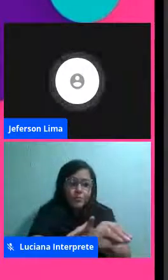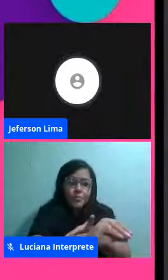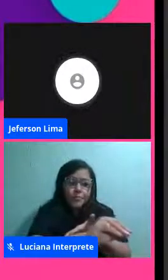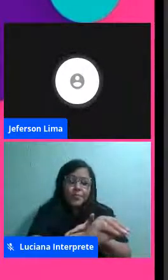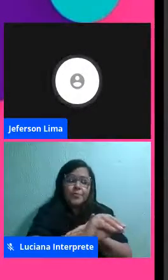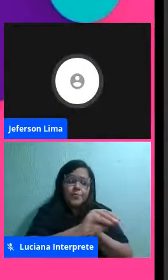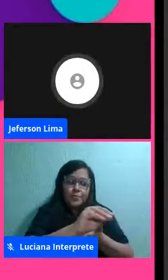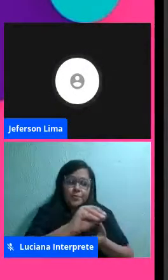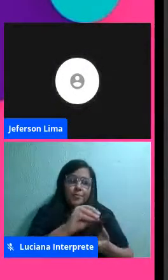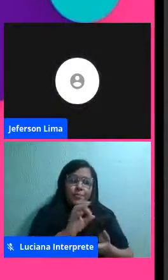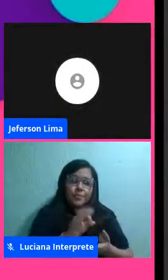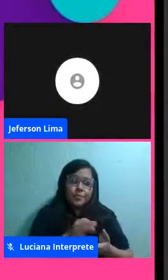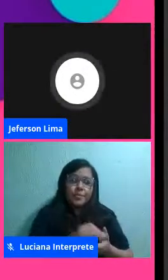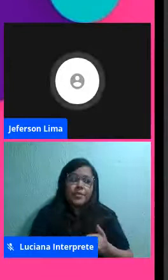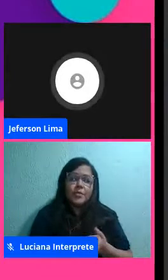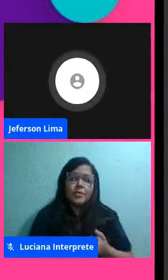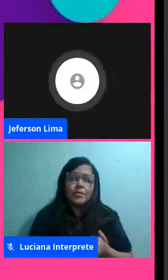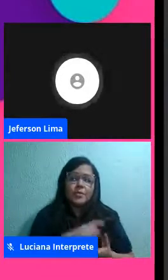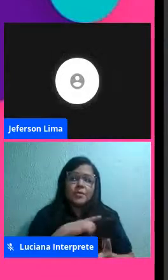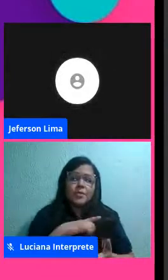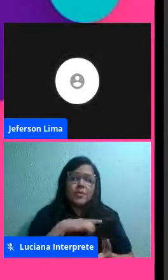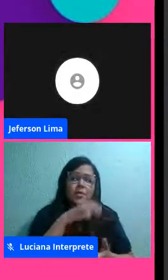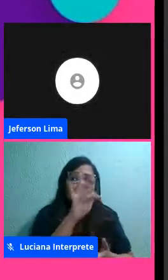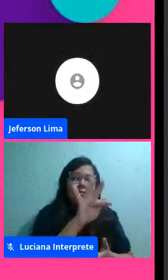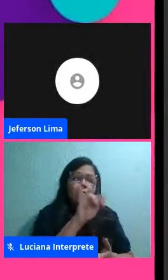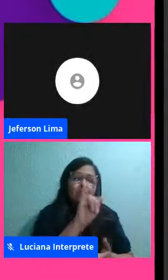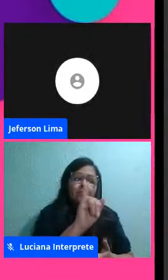fazer admin from Firebase admin.